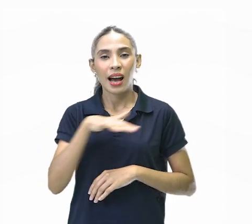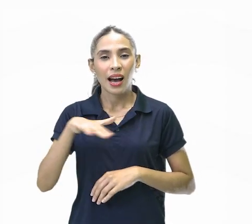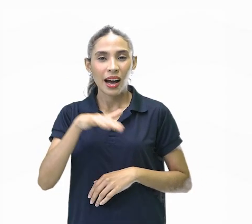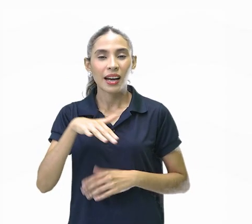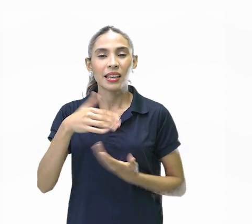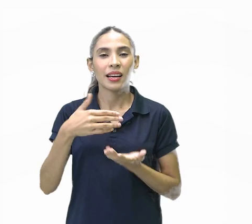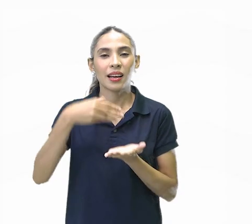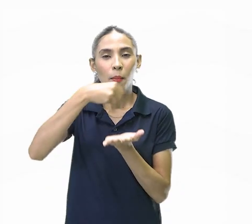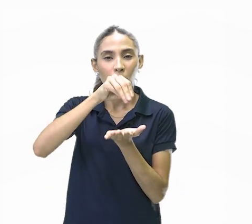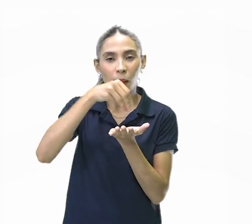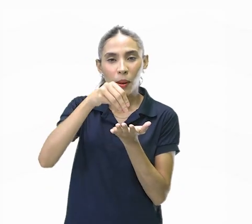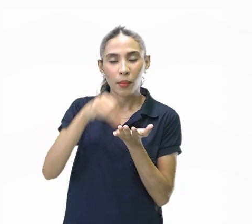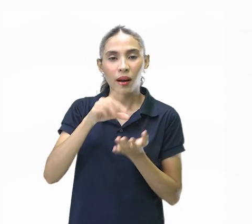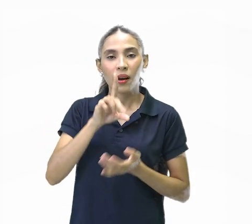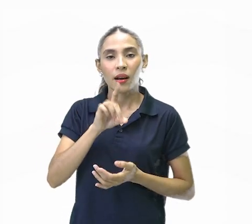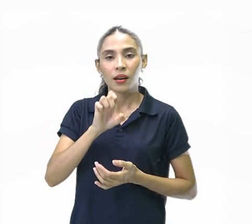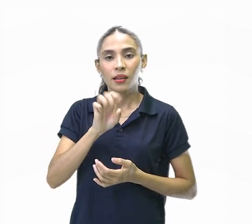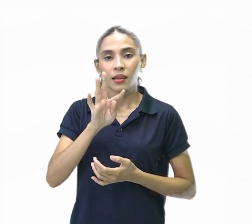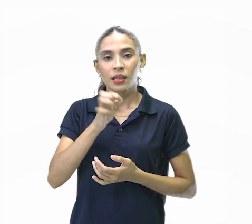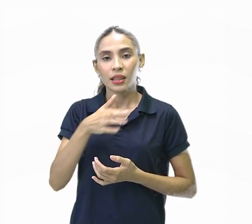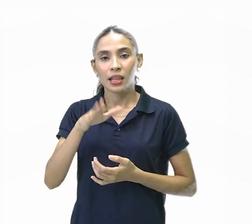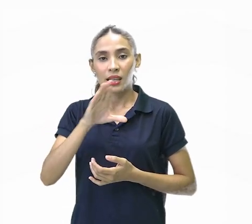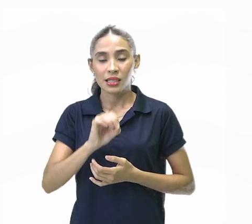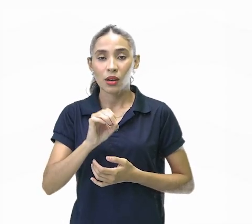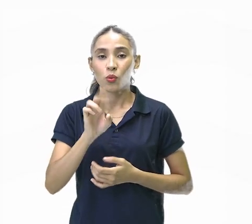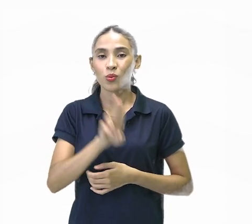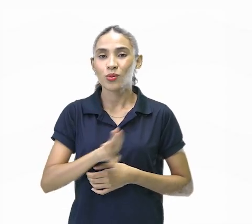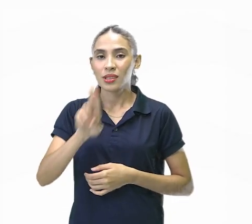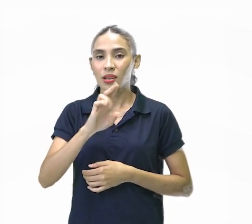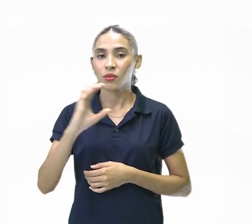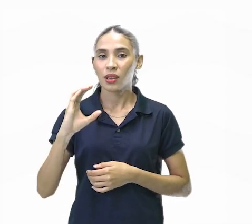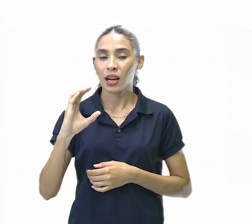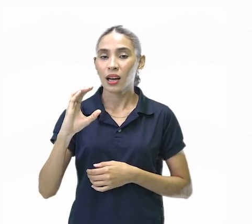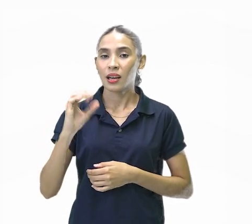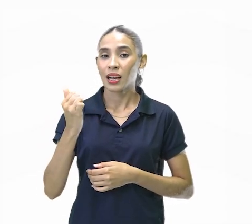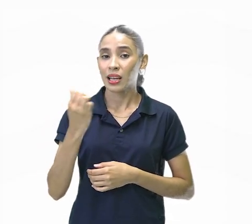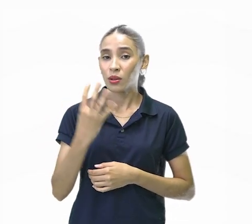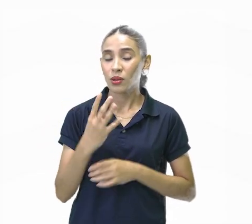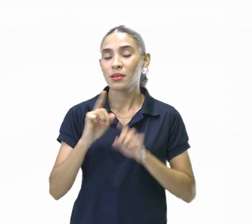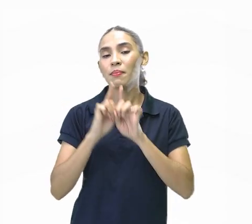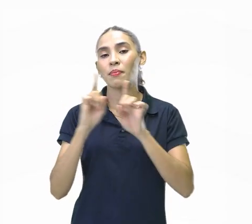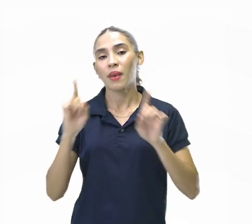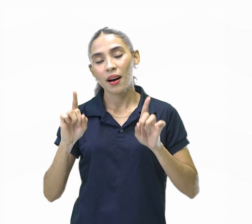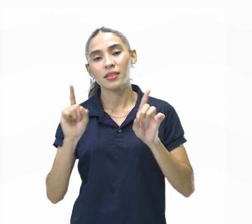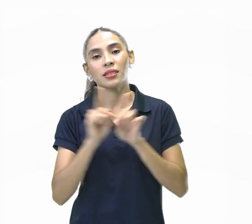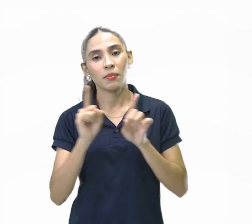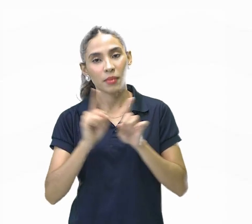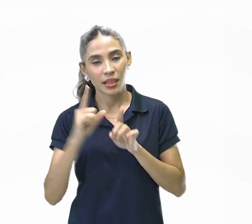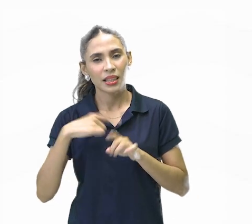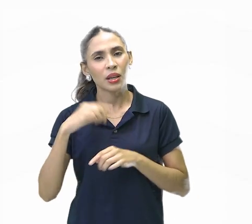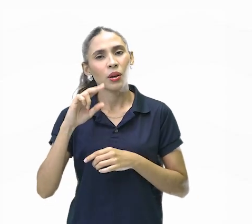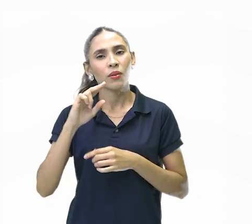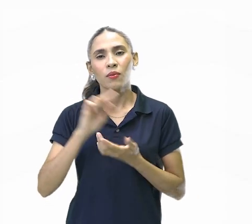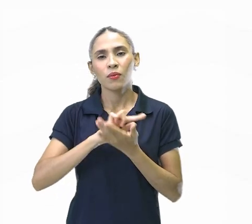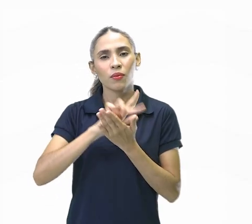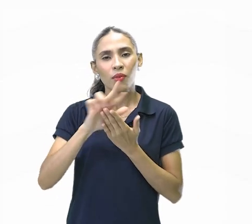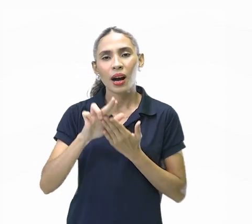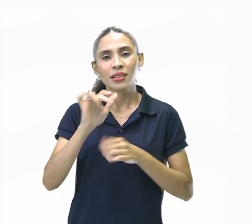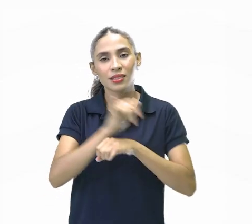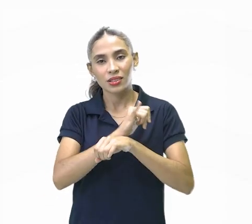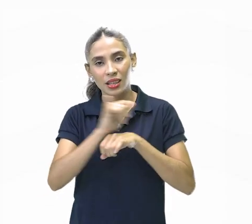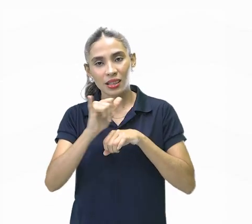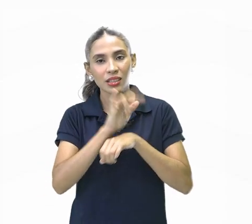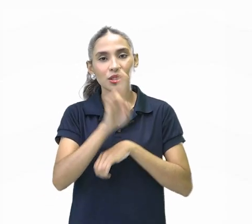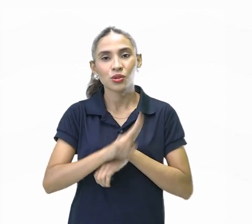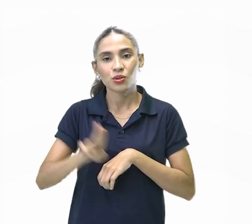arqueologia, que é a datação por carbono 14. Mas claro que existe também outras aplicações